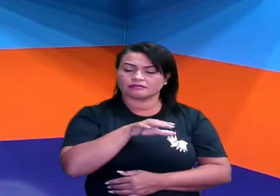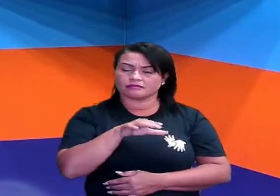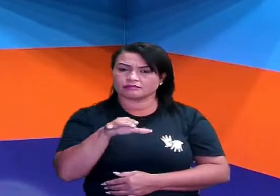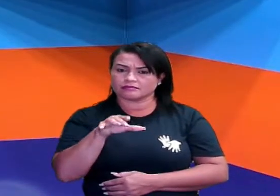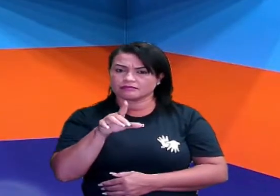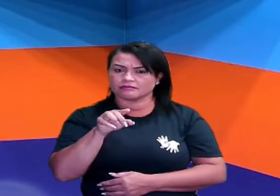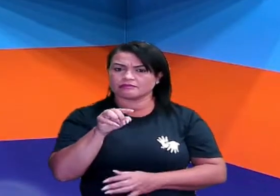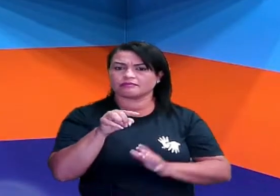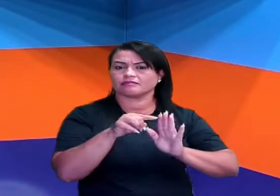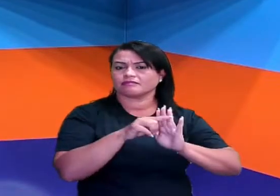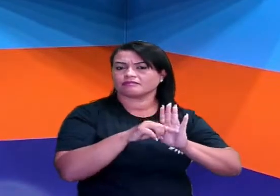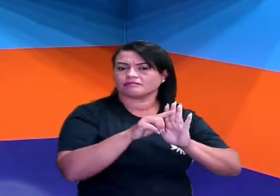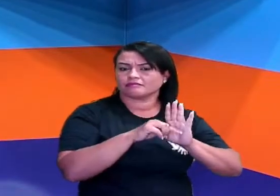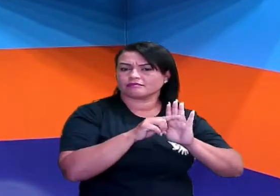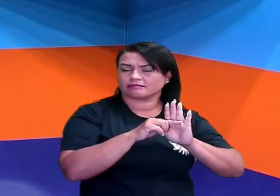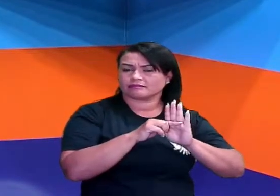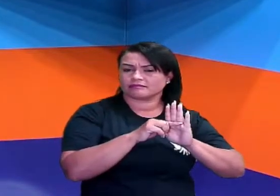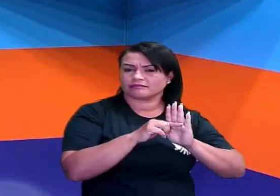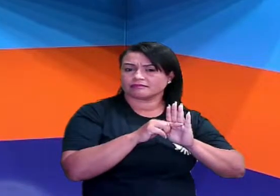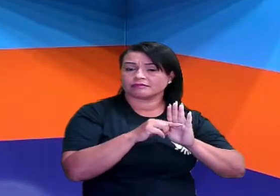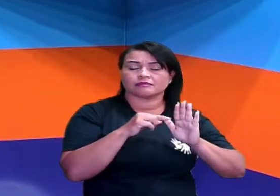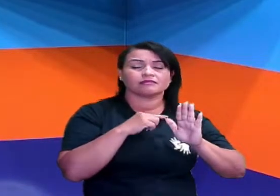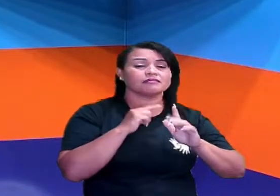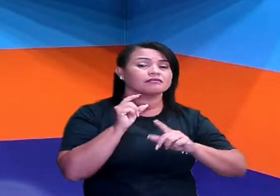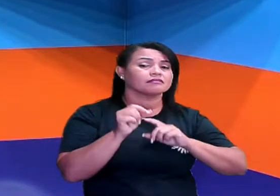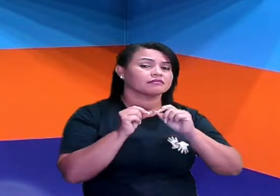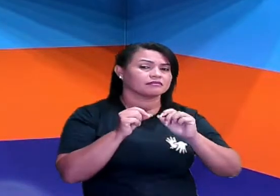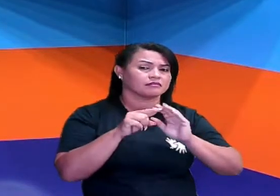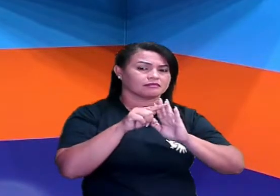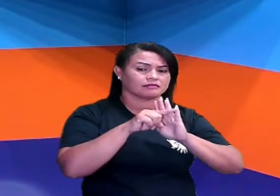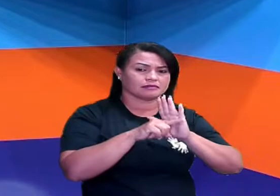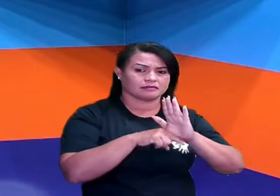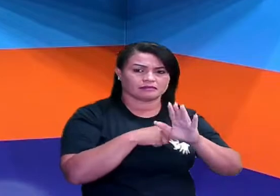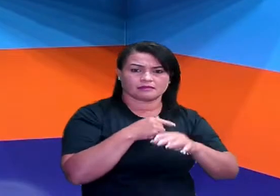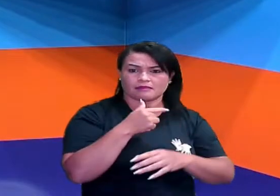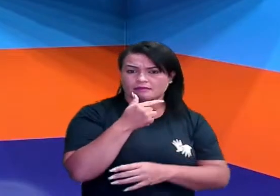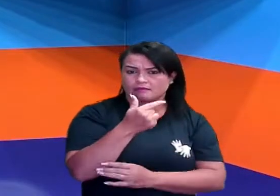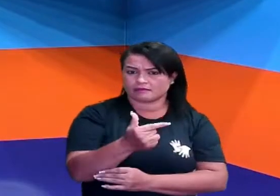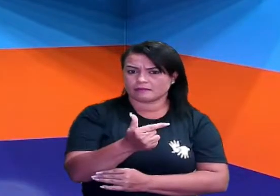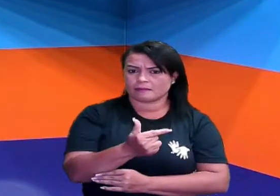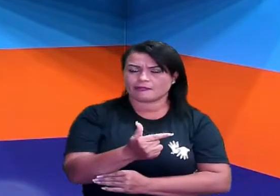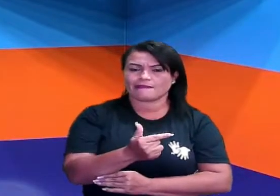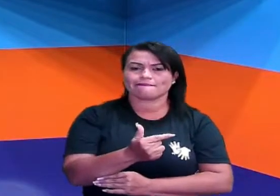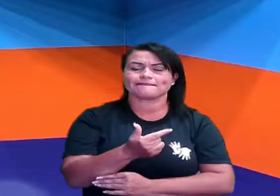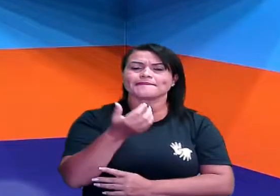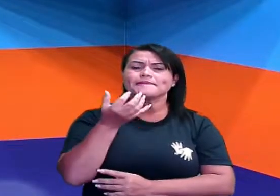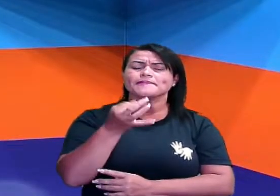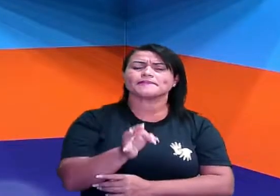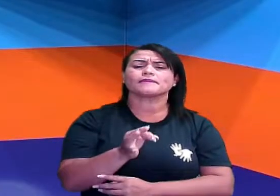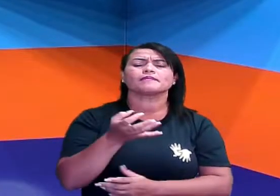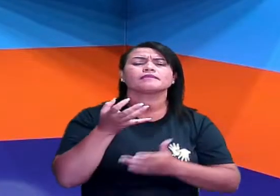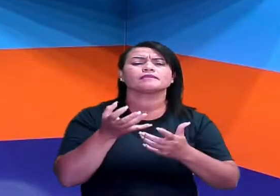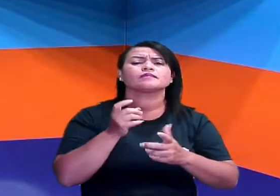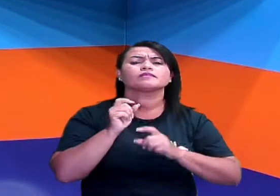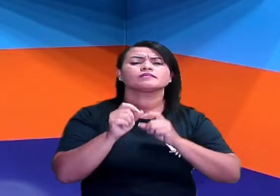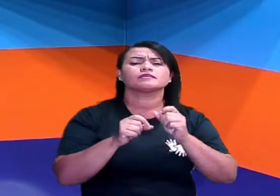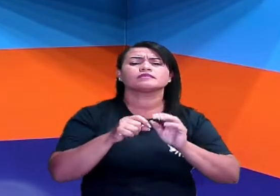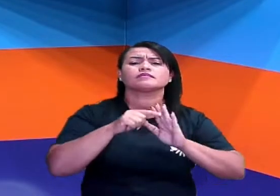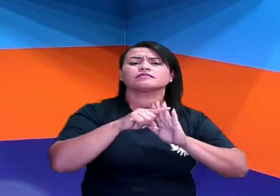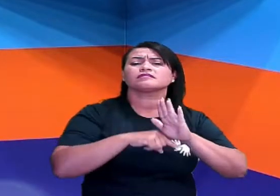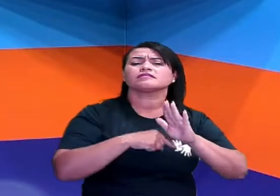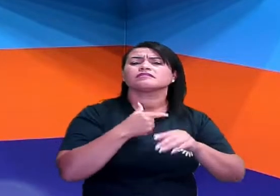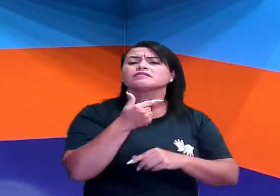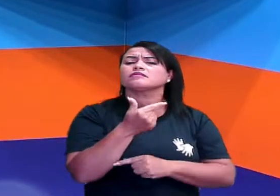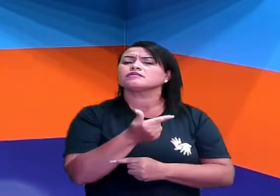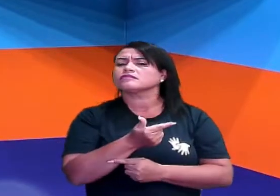quê? Negativa. Eu tenho quem? Menos 2, certo? Eu vou querer menos